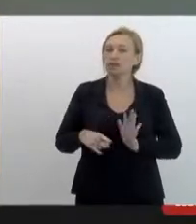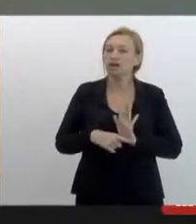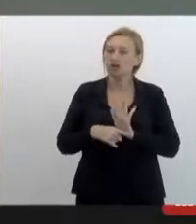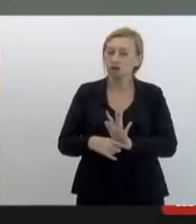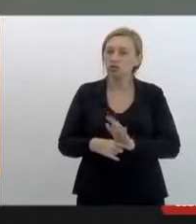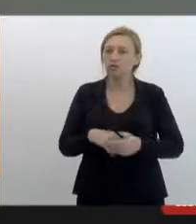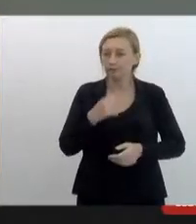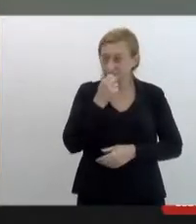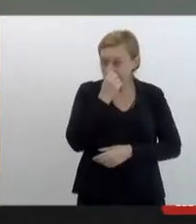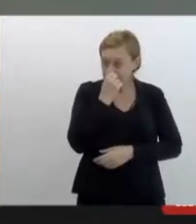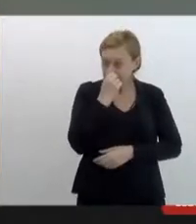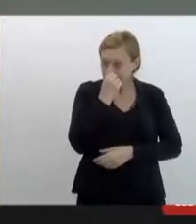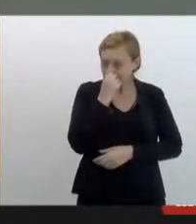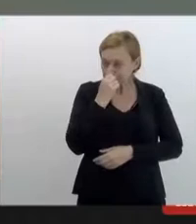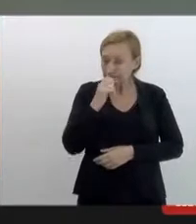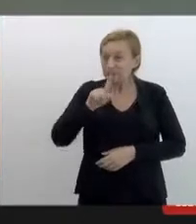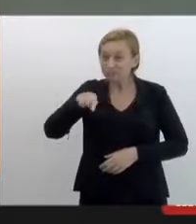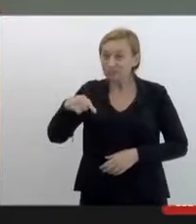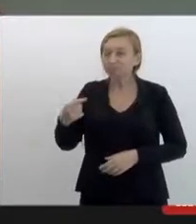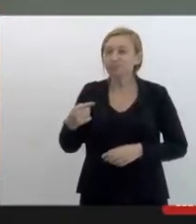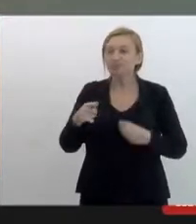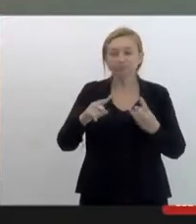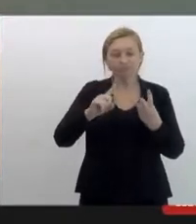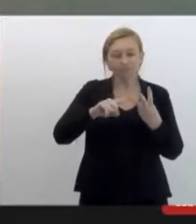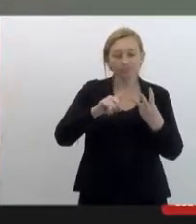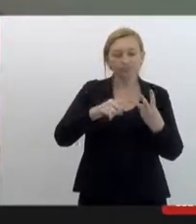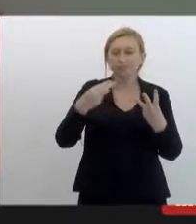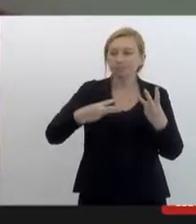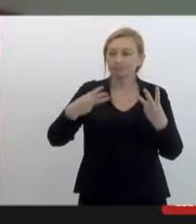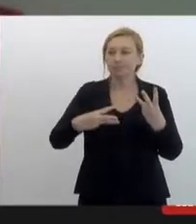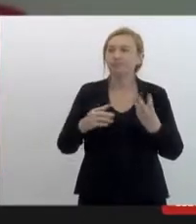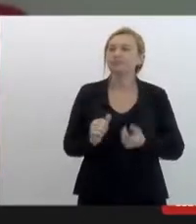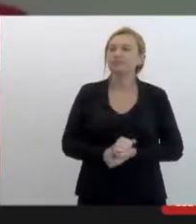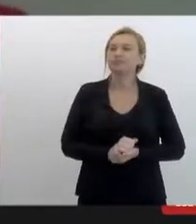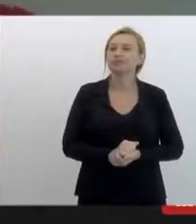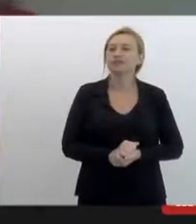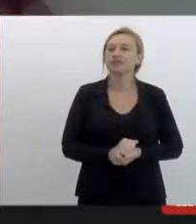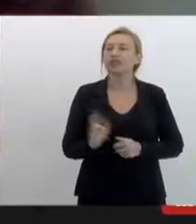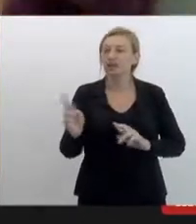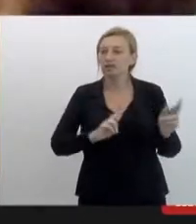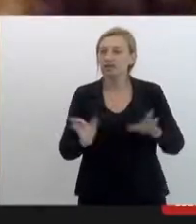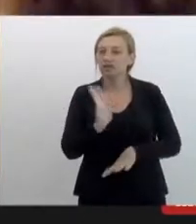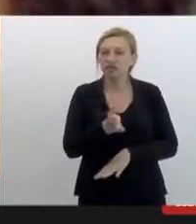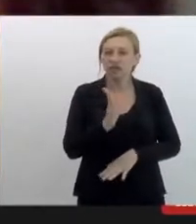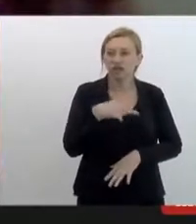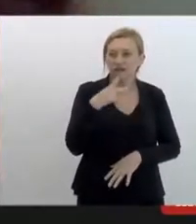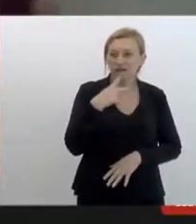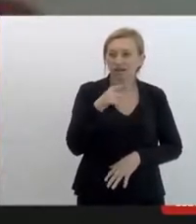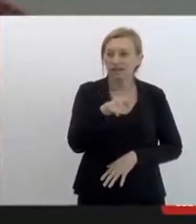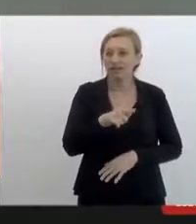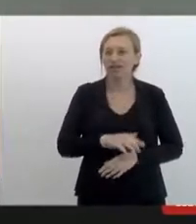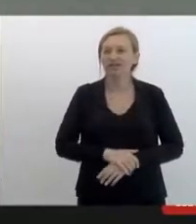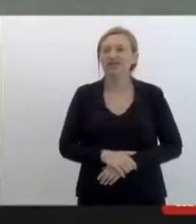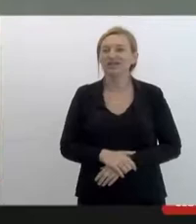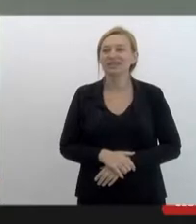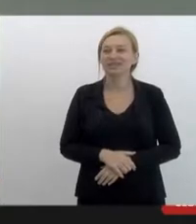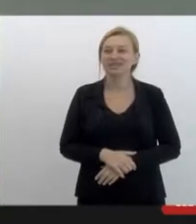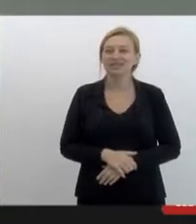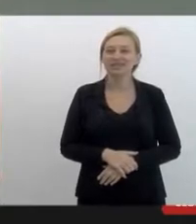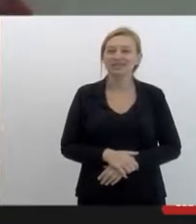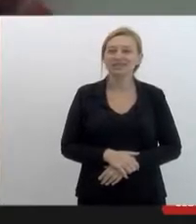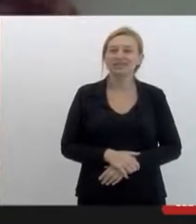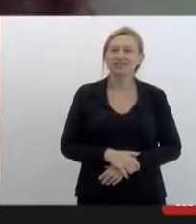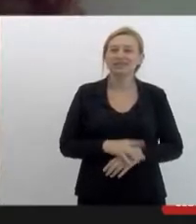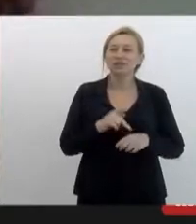créditos. Uma terceira questão é relacionada ao que já foi falado aqui, até, né, pelos procuradores